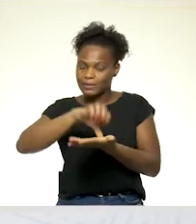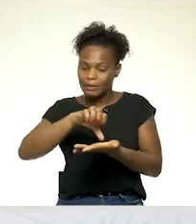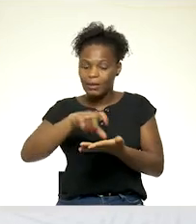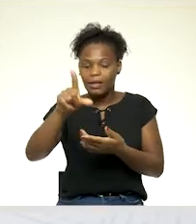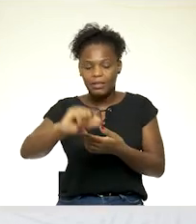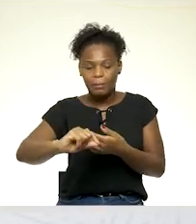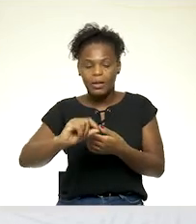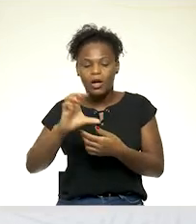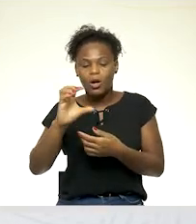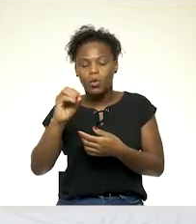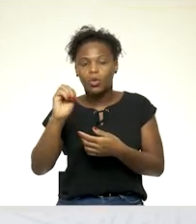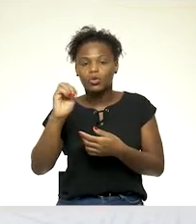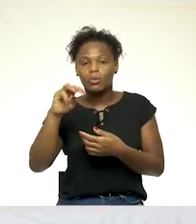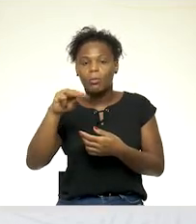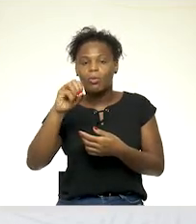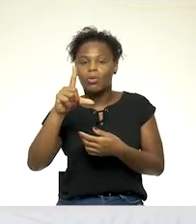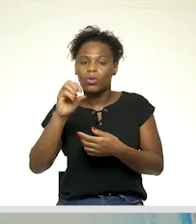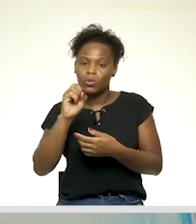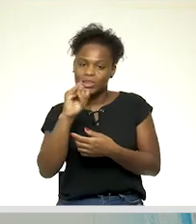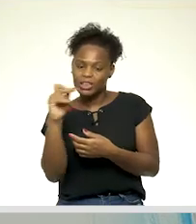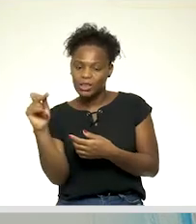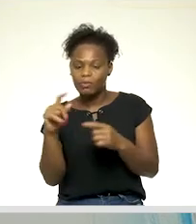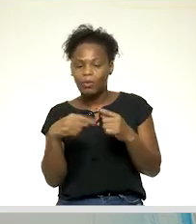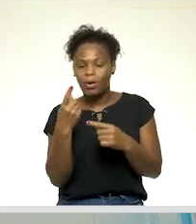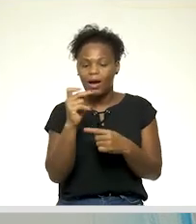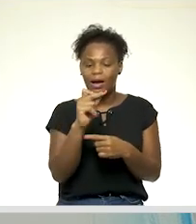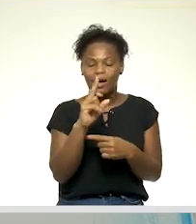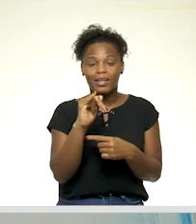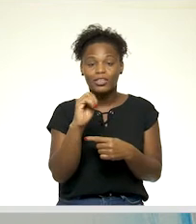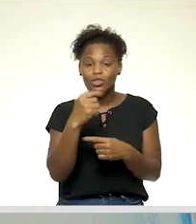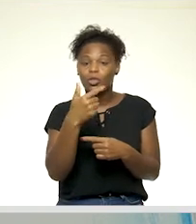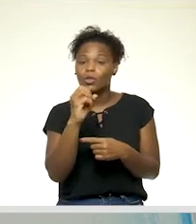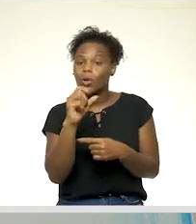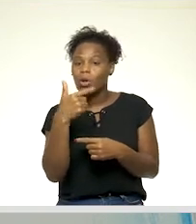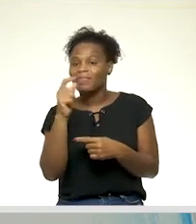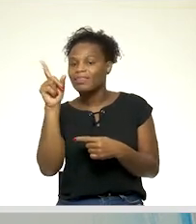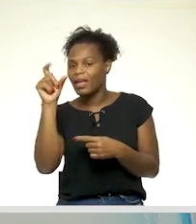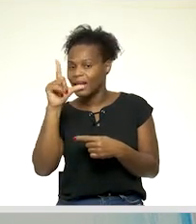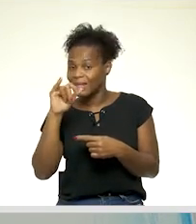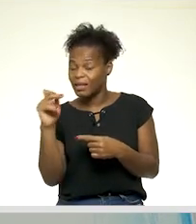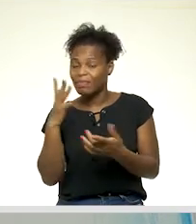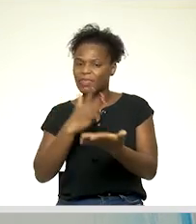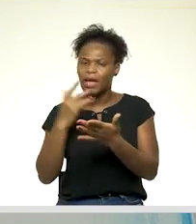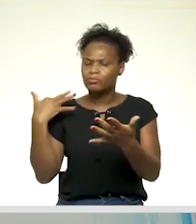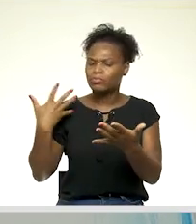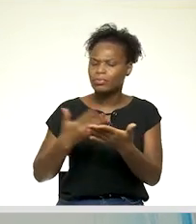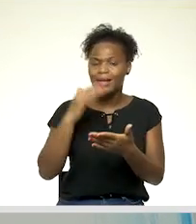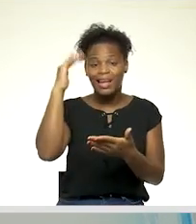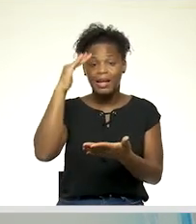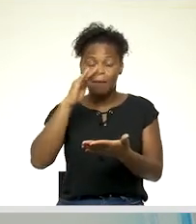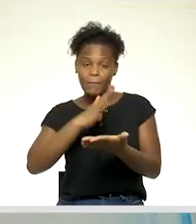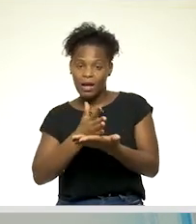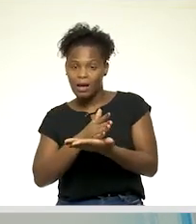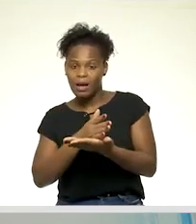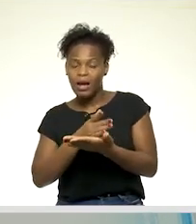da cosmologia aristotélica. Como sabem, até a Idade Medieval, o que estava em vigor